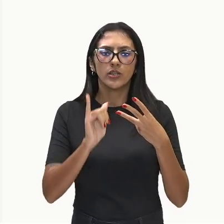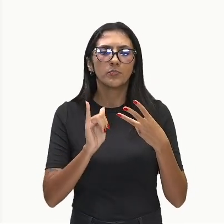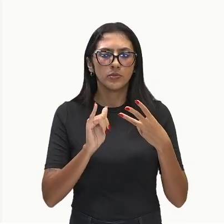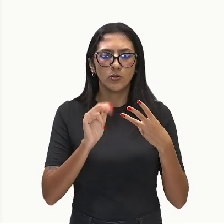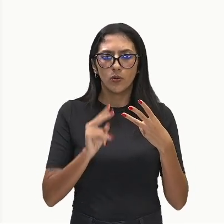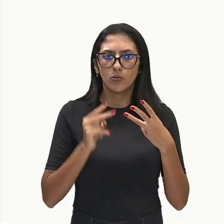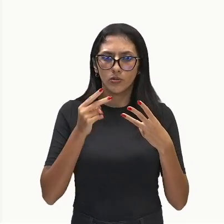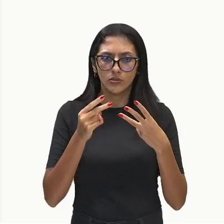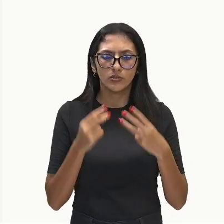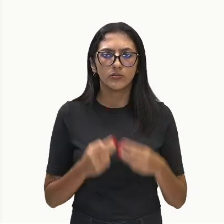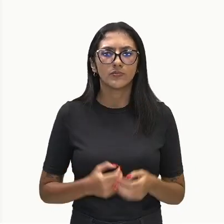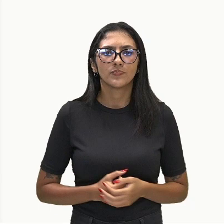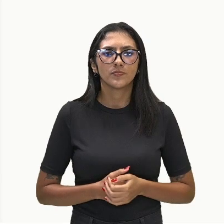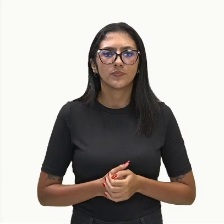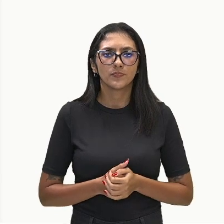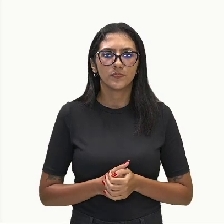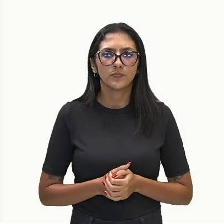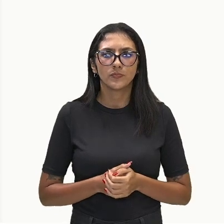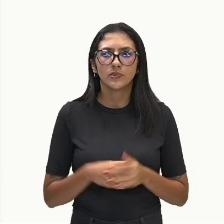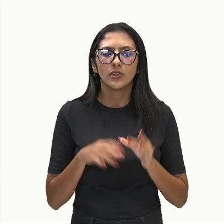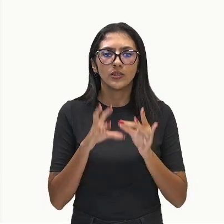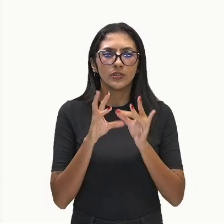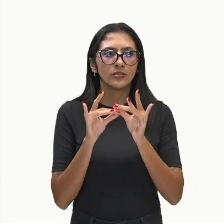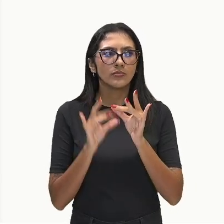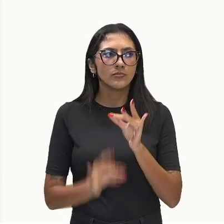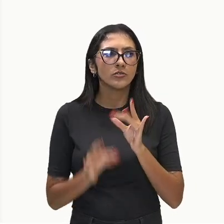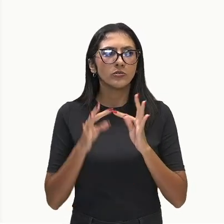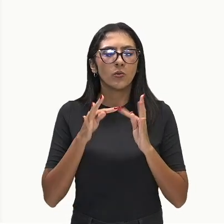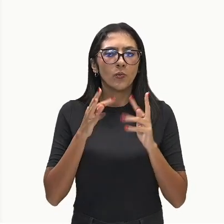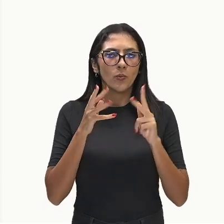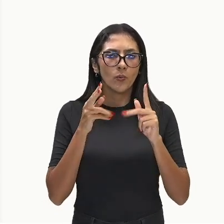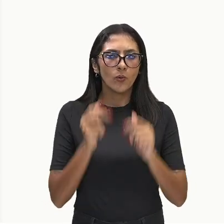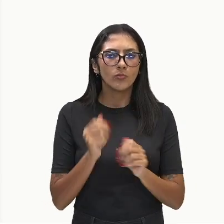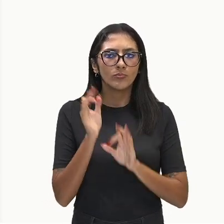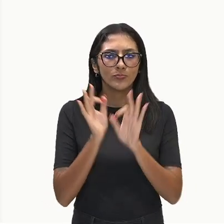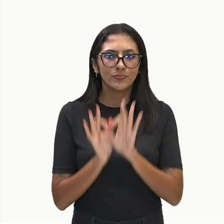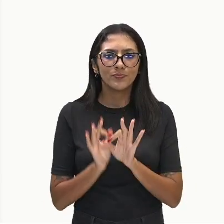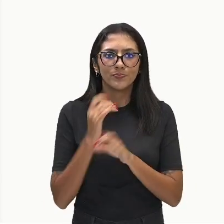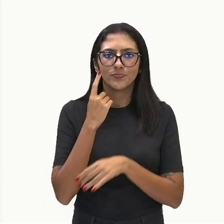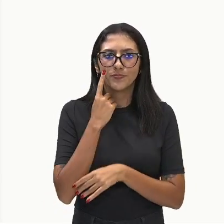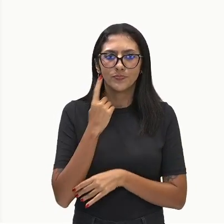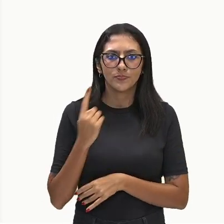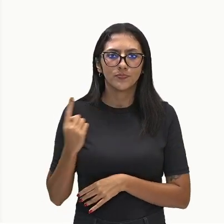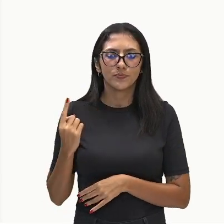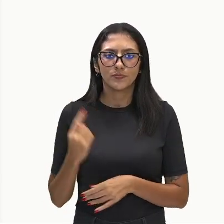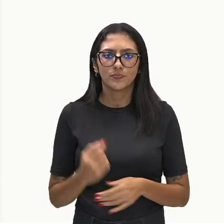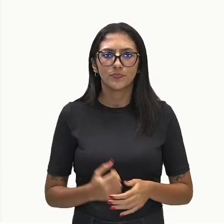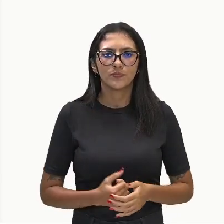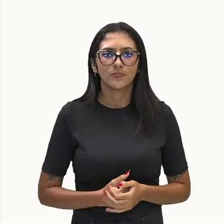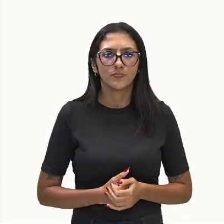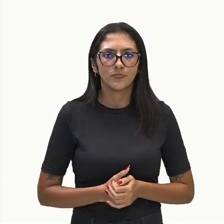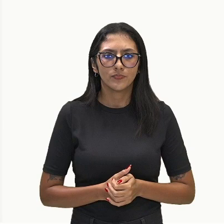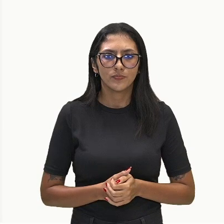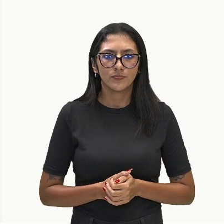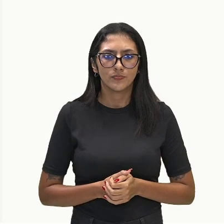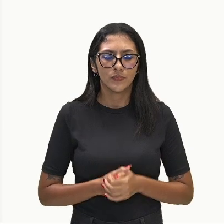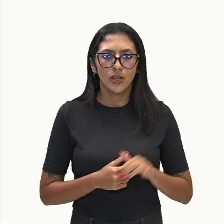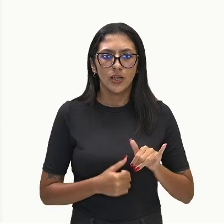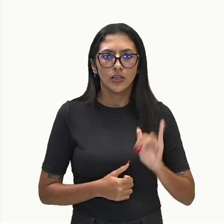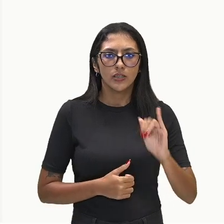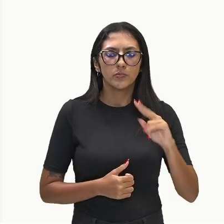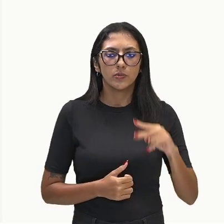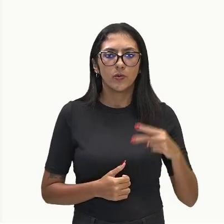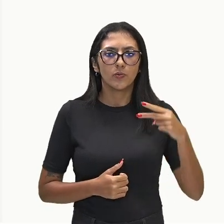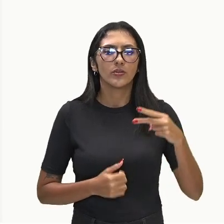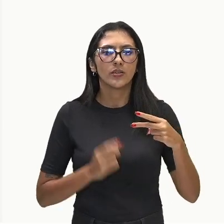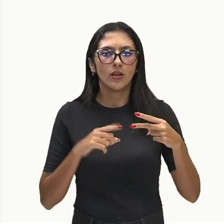ao quadrado. E desenvolvendo todo esse cálculo, a gente chega nesse resultado aqui, de que y ao quadrado